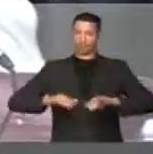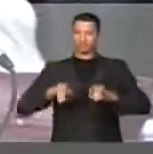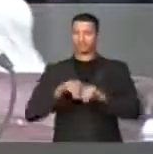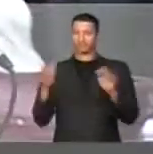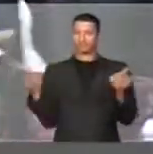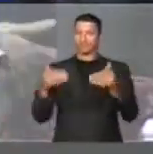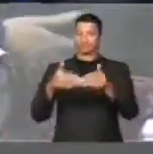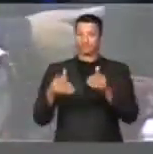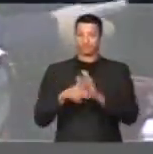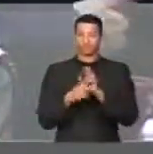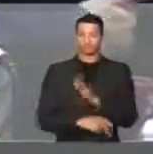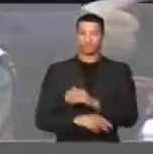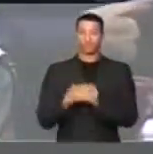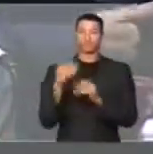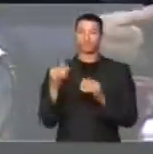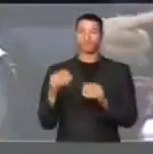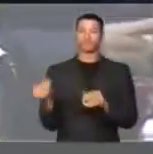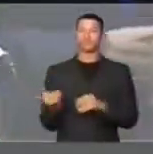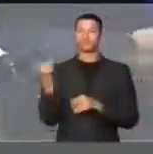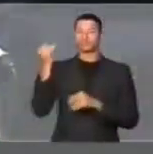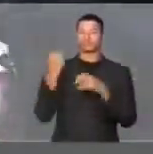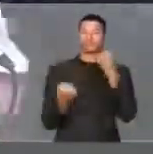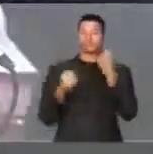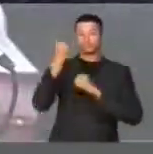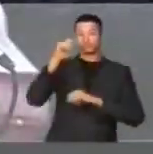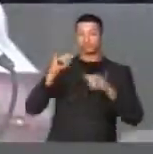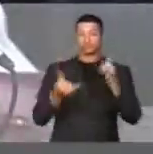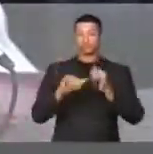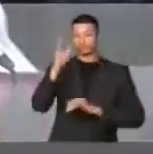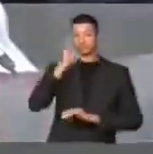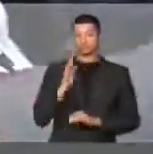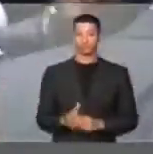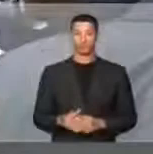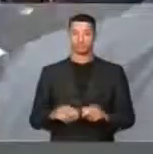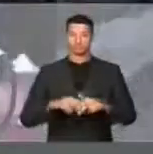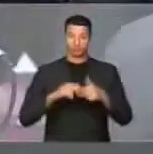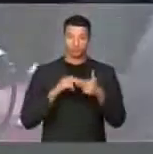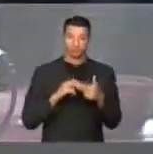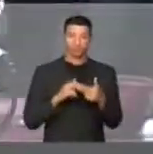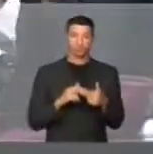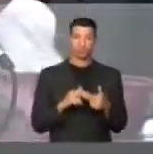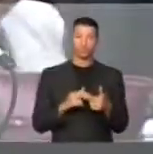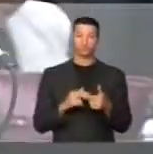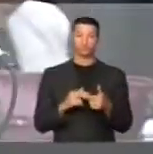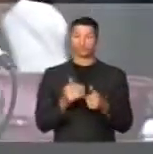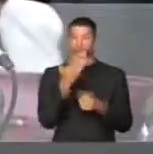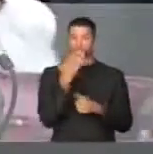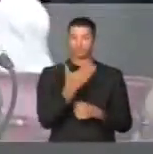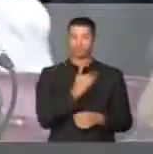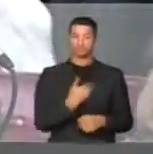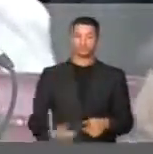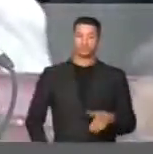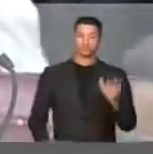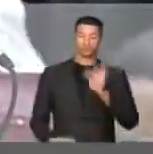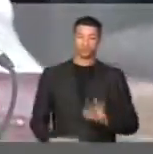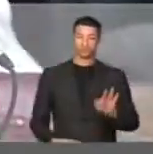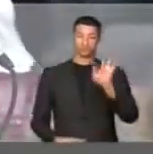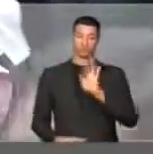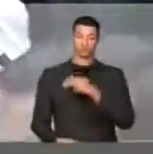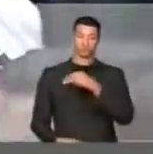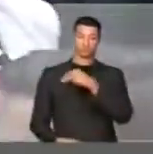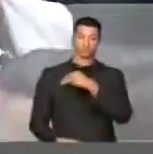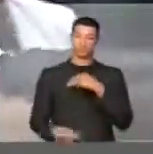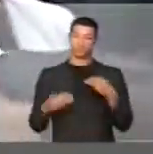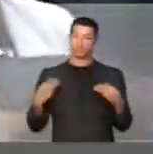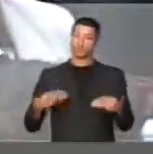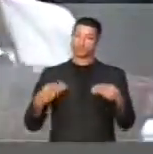o fechamento de parte importante das indústrias químicas brasileiras. Portanto, solicito do governo federal, do